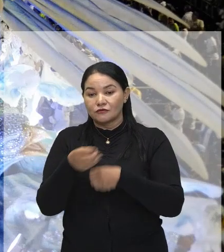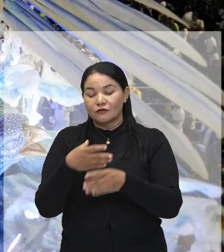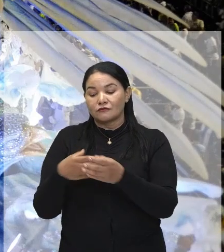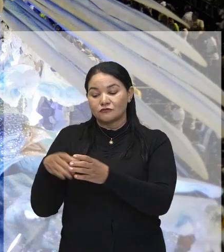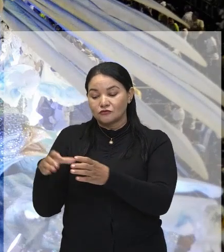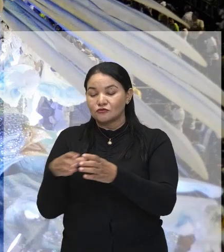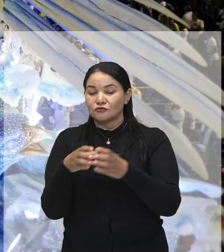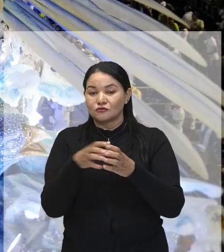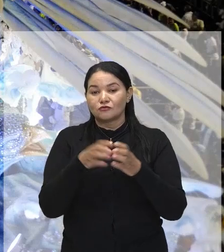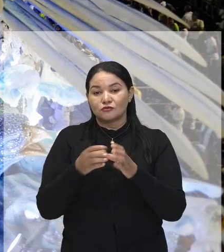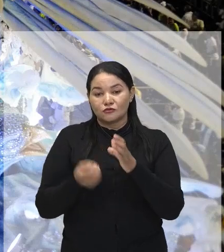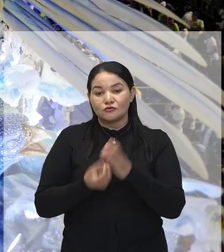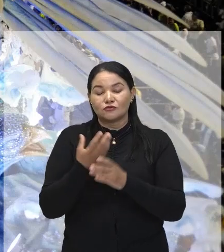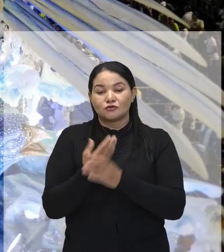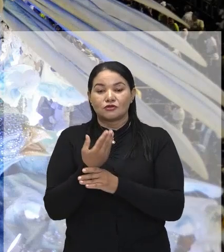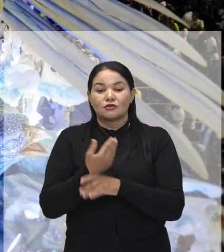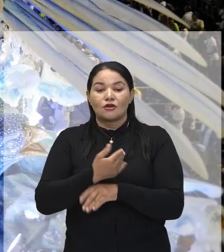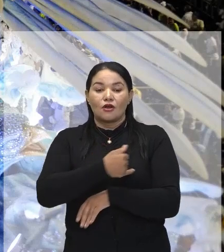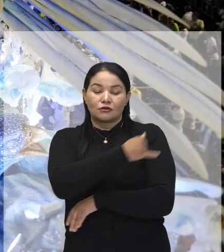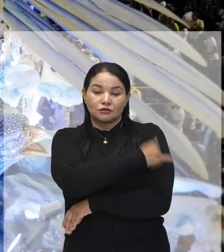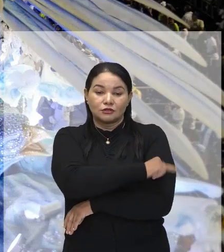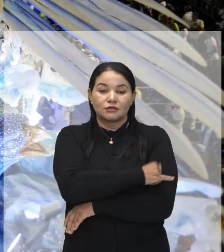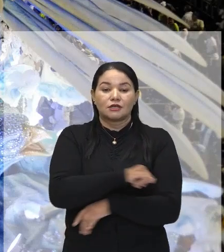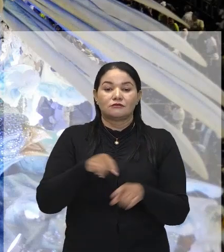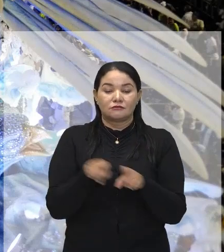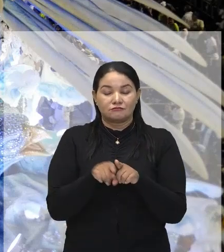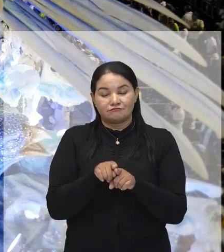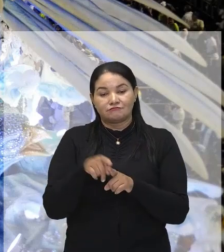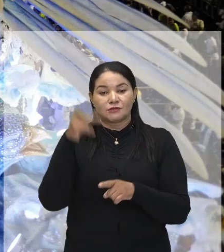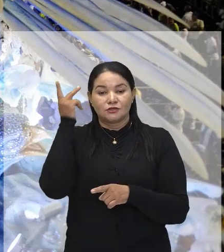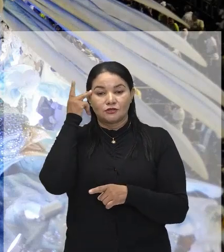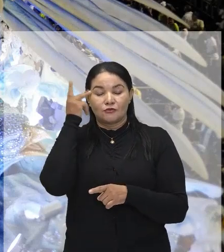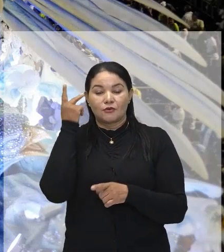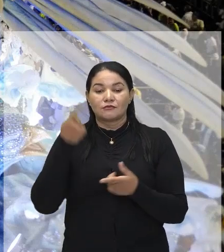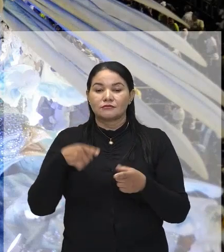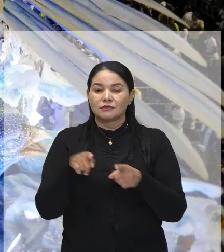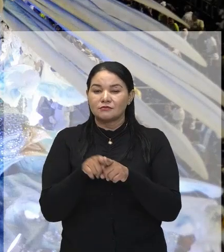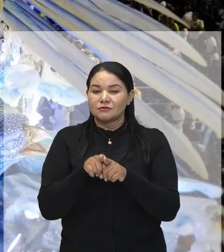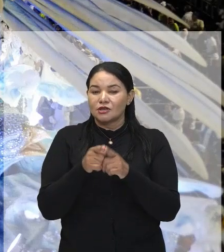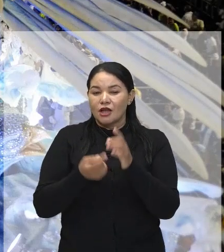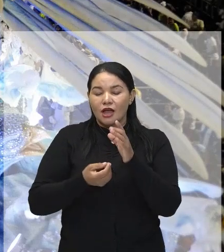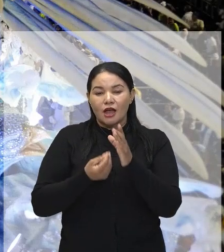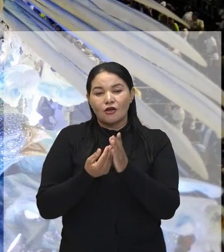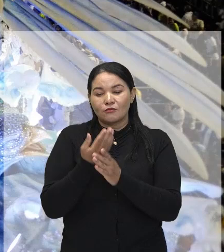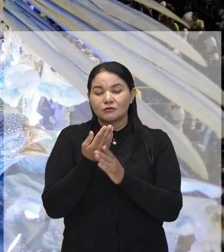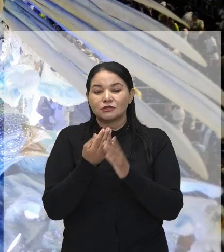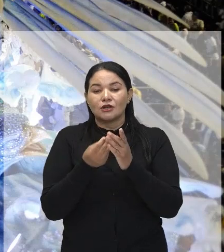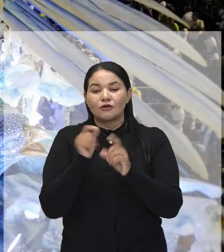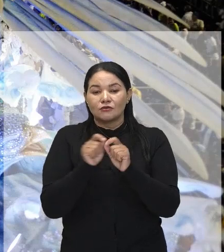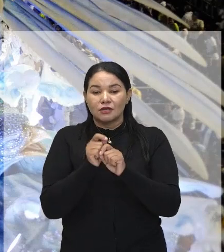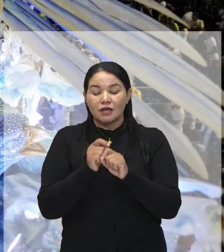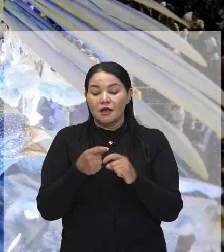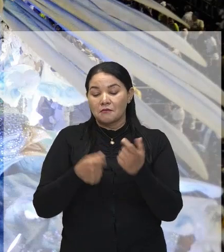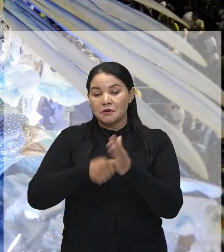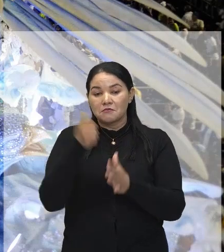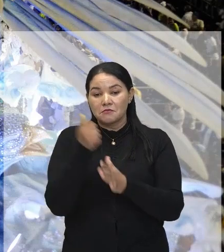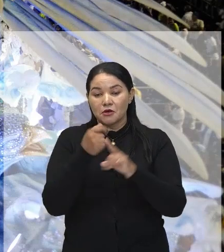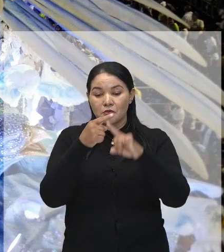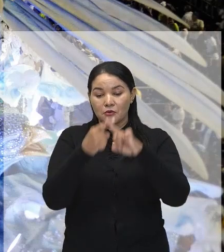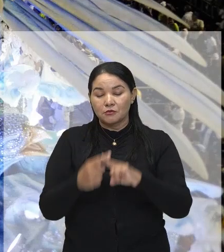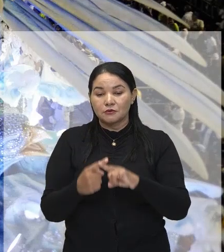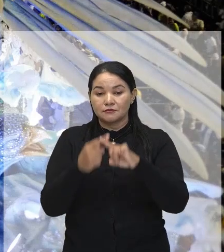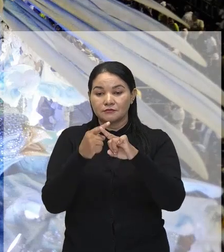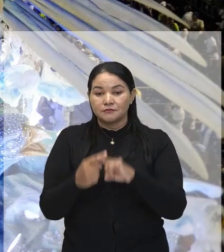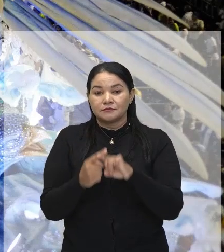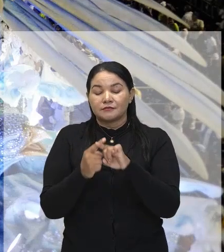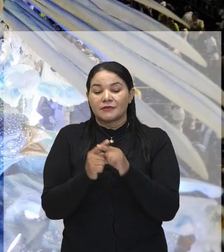Paulo. Organizadas em ligas de escolas de samba, começaram os primeiros campeonatos para verificar qual escola de